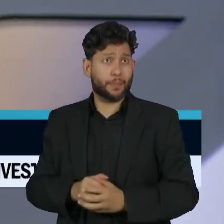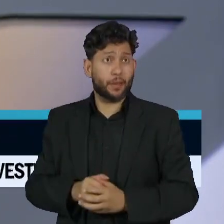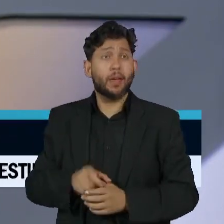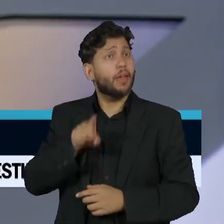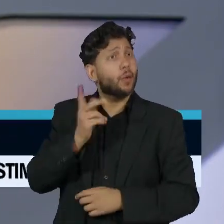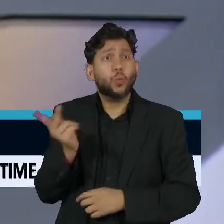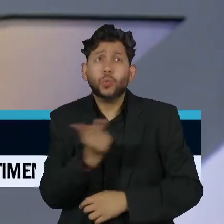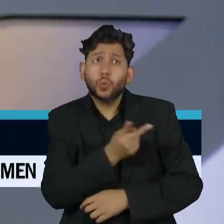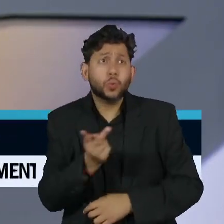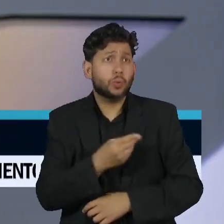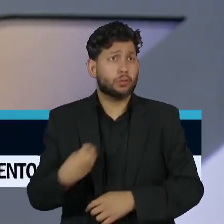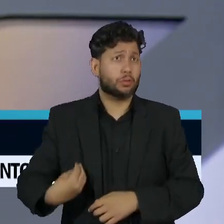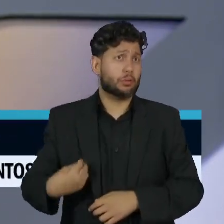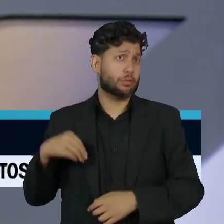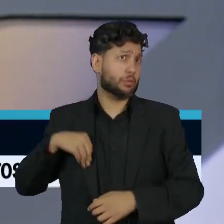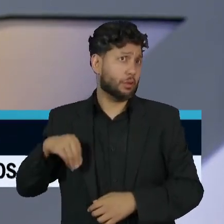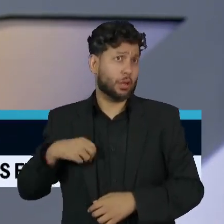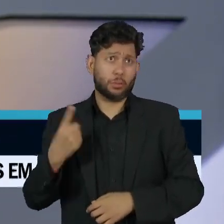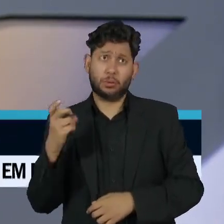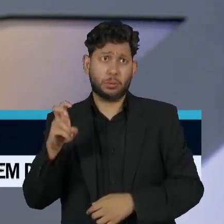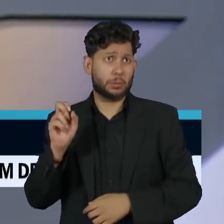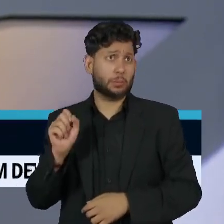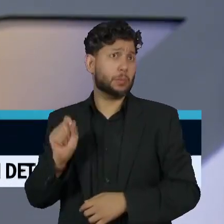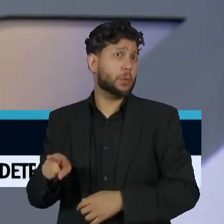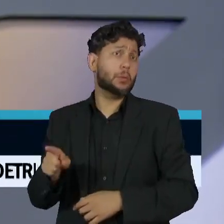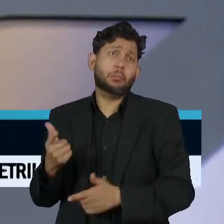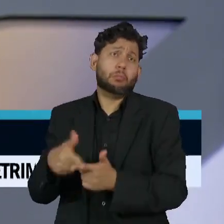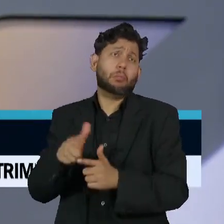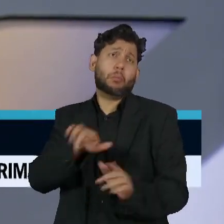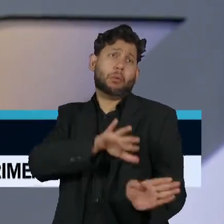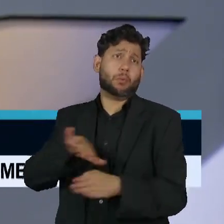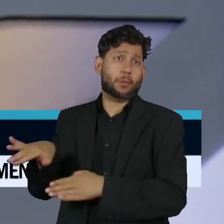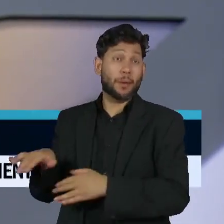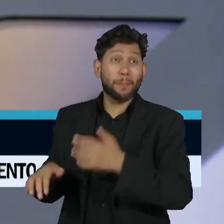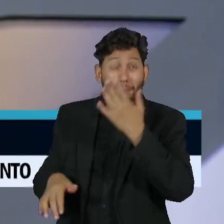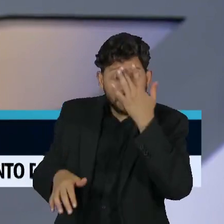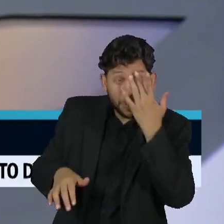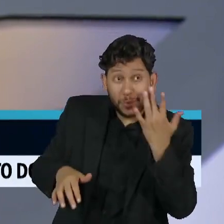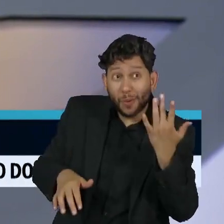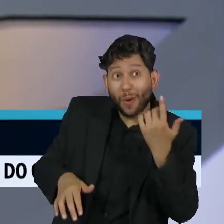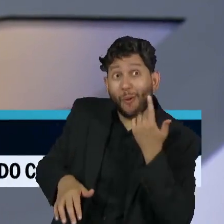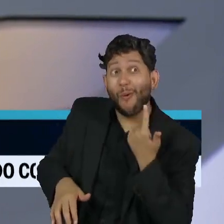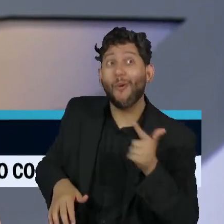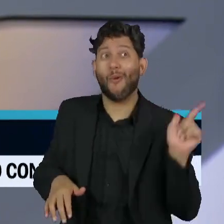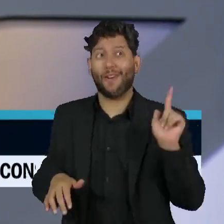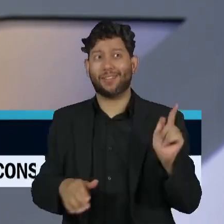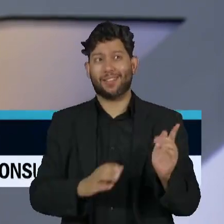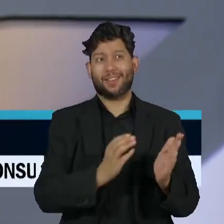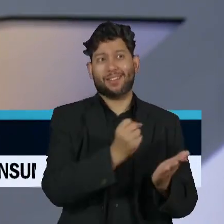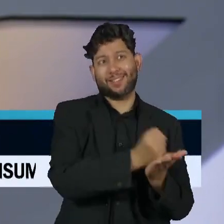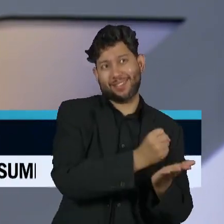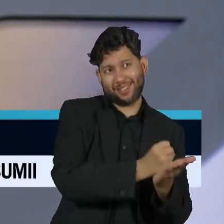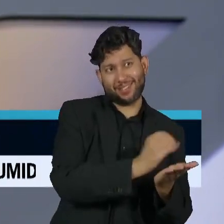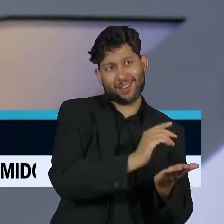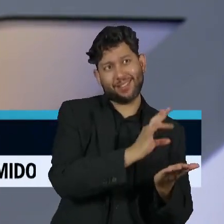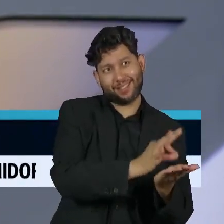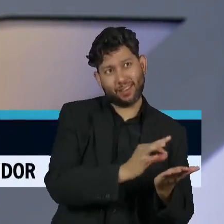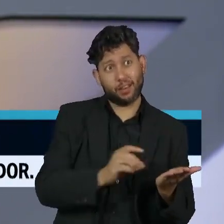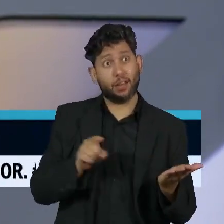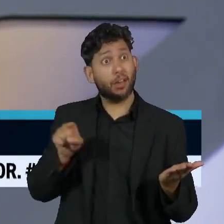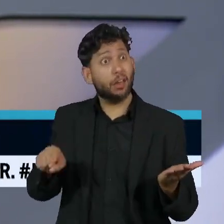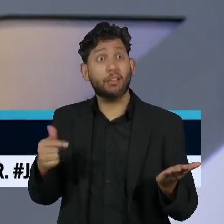salário muito próximo da base e onde a a pejotização ou a a